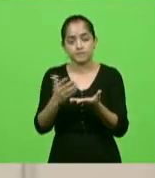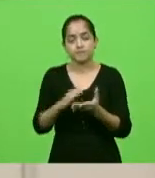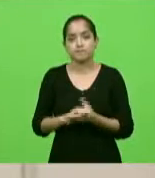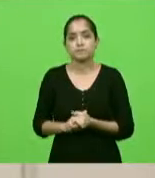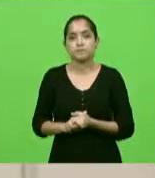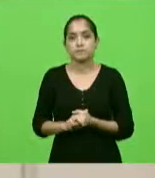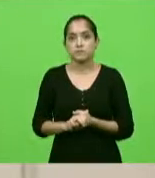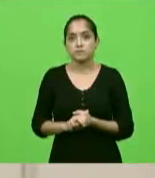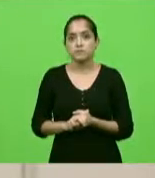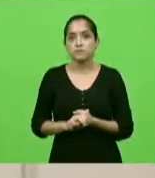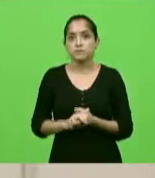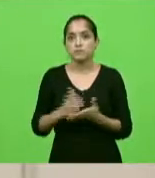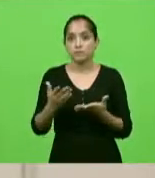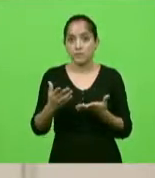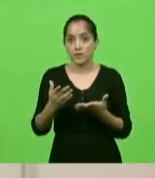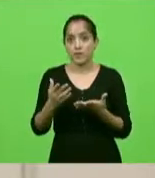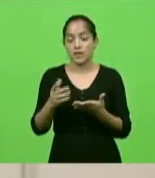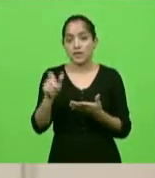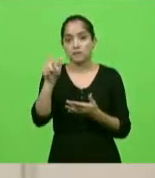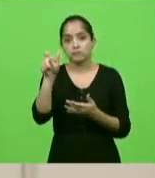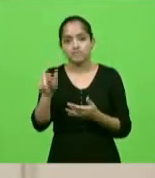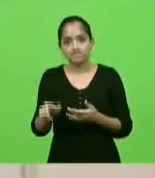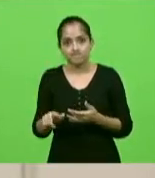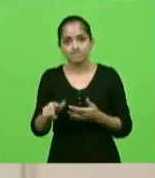isto que constitui objeto